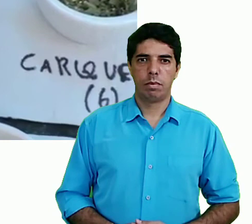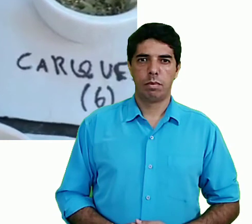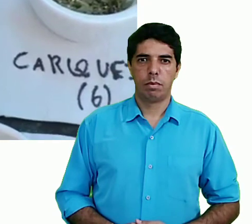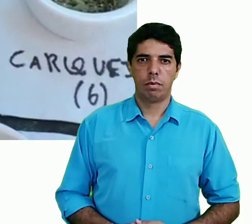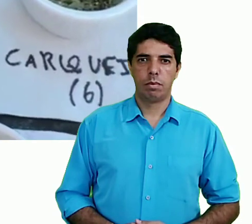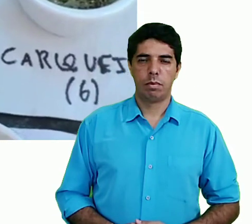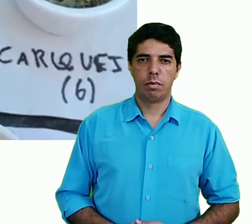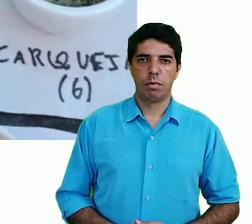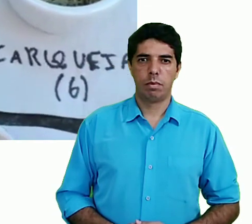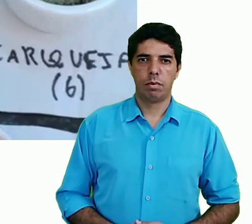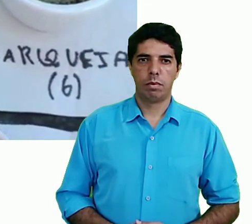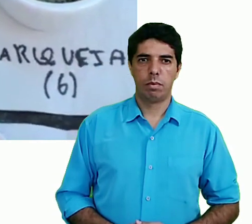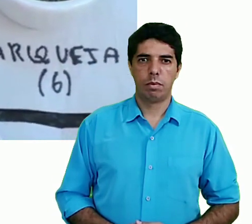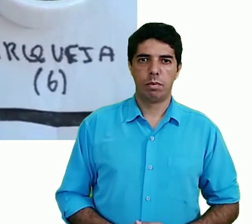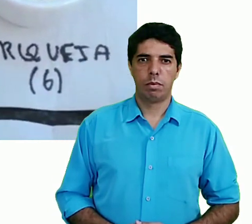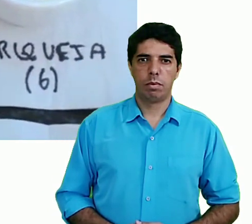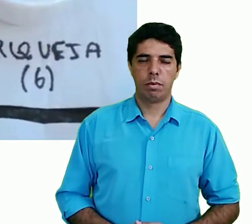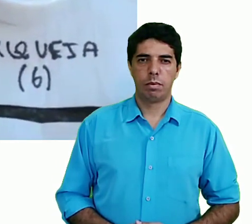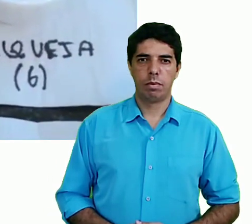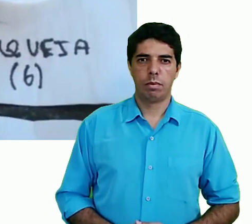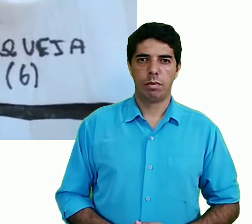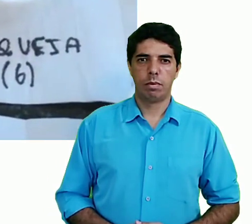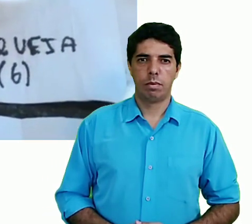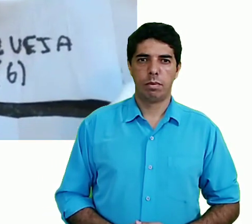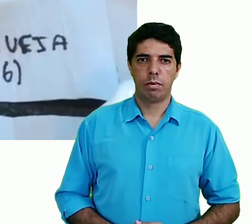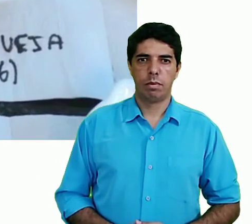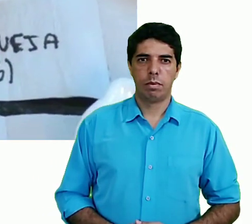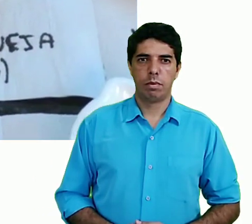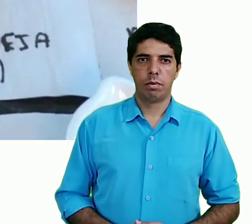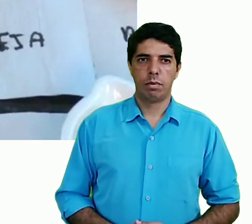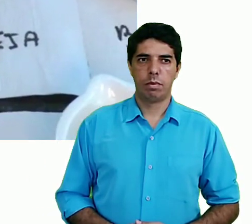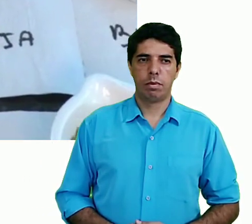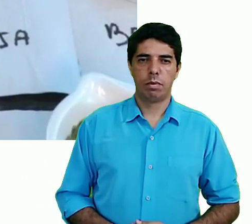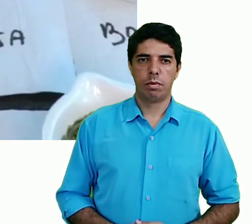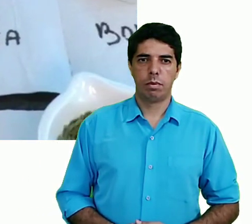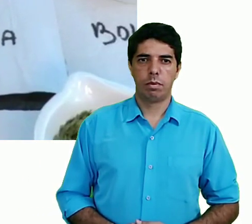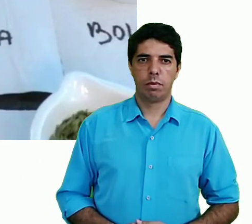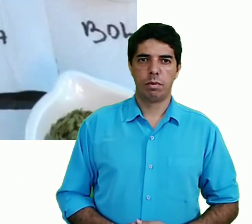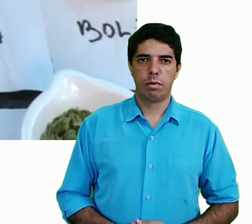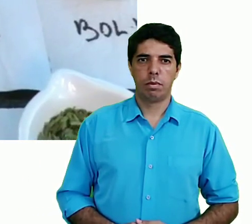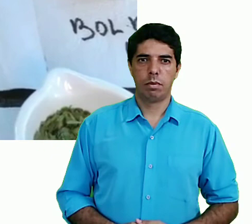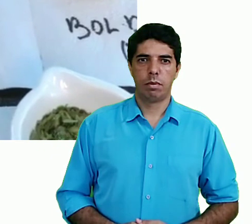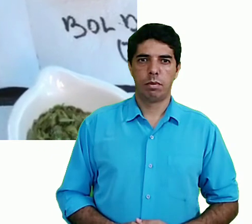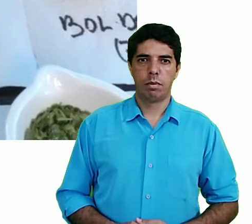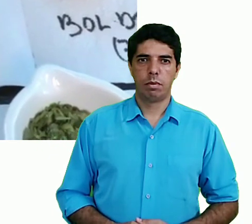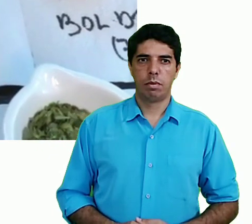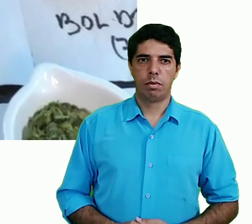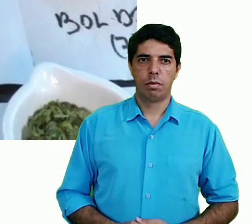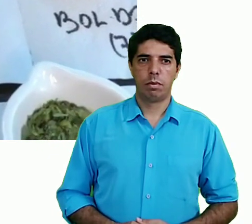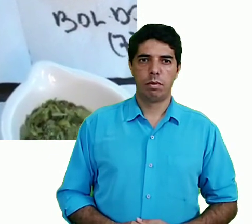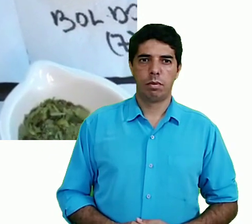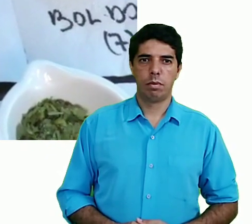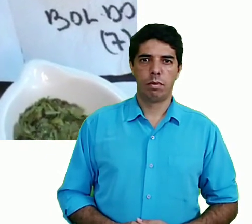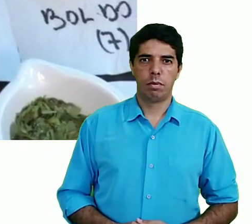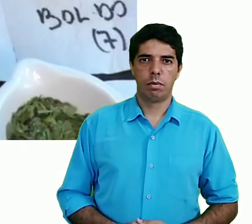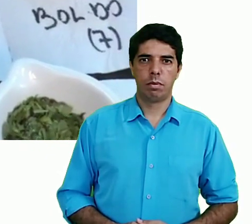calêndula, tá? Calêndula officinalis, a quina, a quina do cerrado,